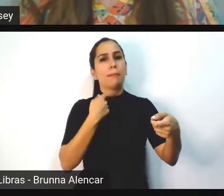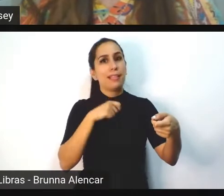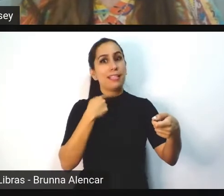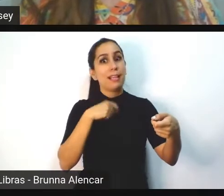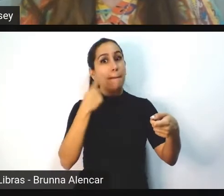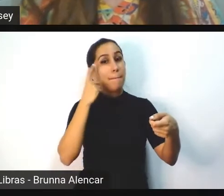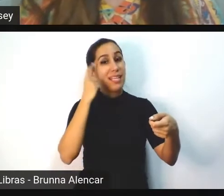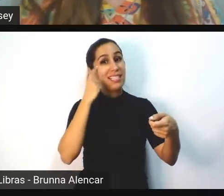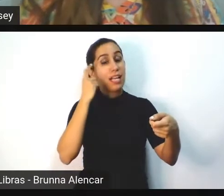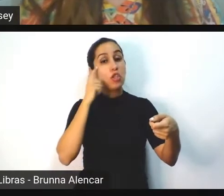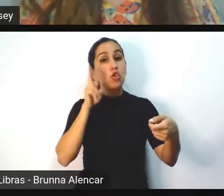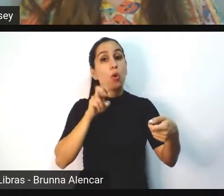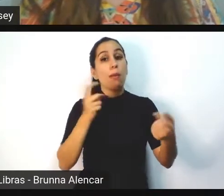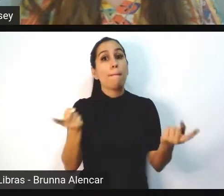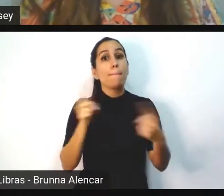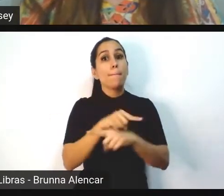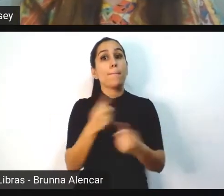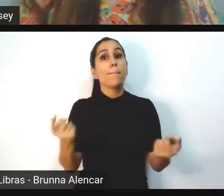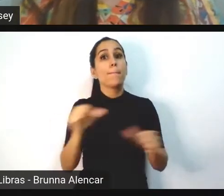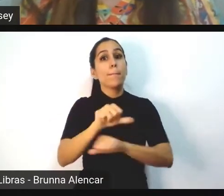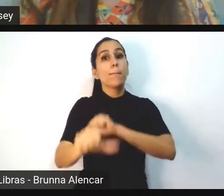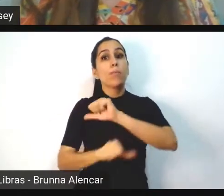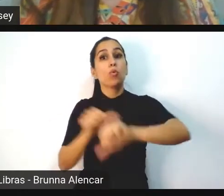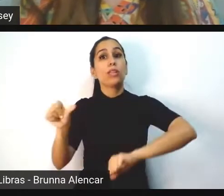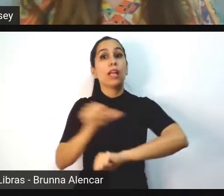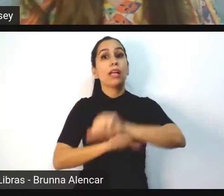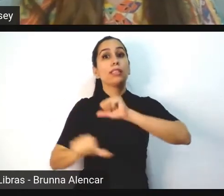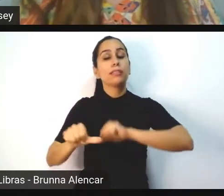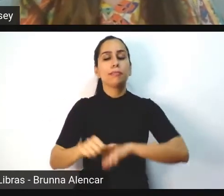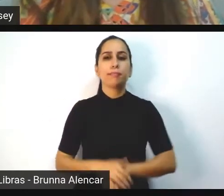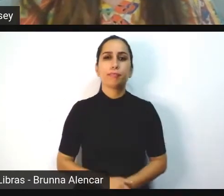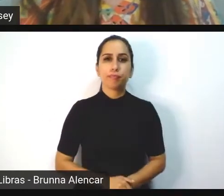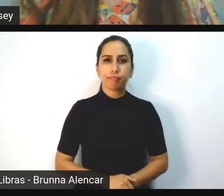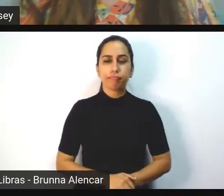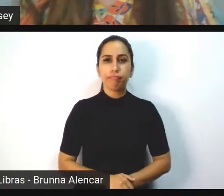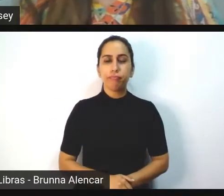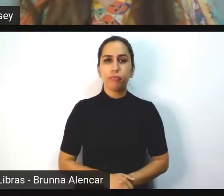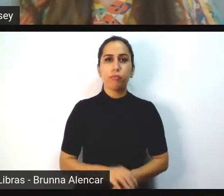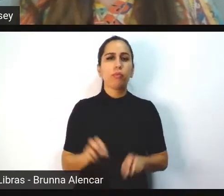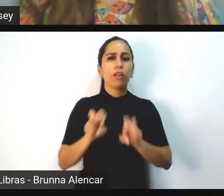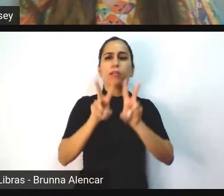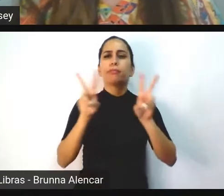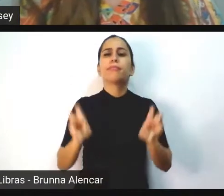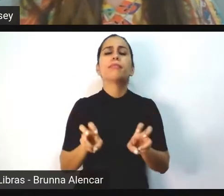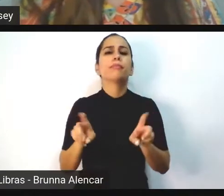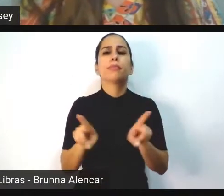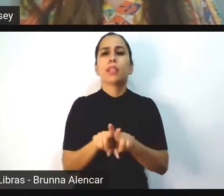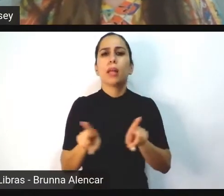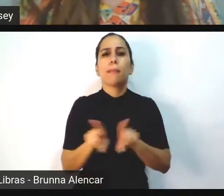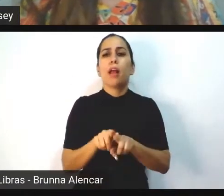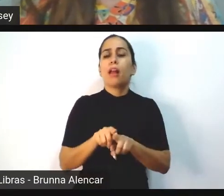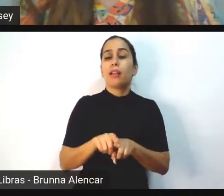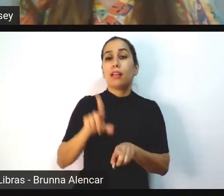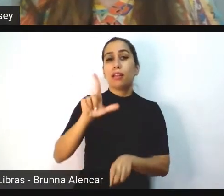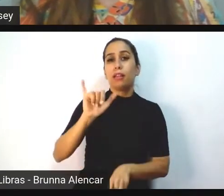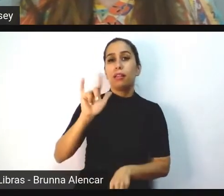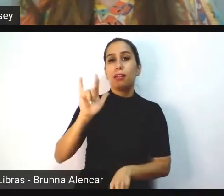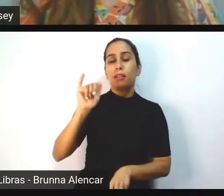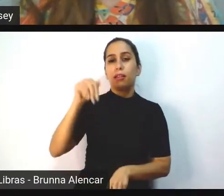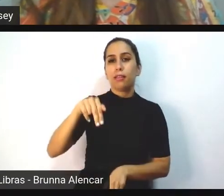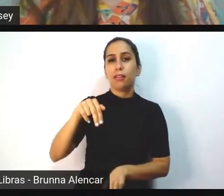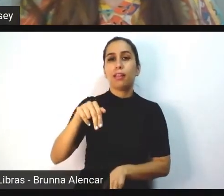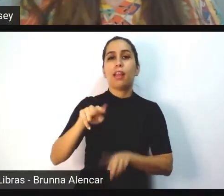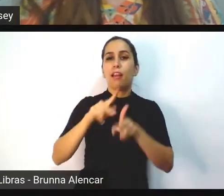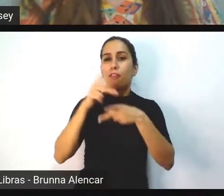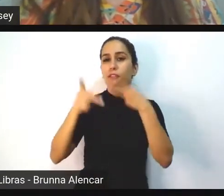alternância de posturas. Um outro aspecto, além daquelas questões todas que a Lilian falou, eu também, é a